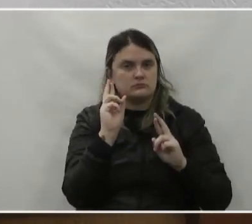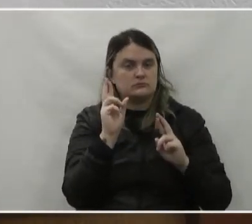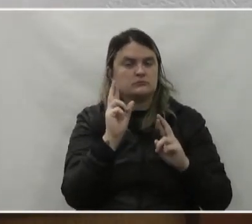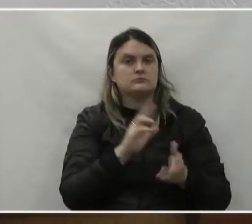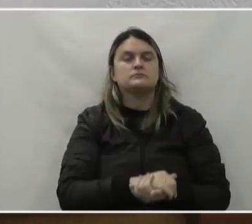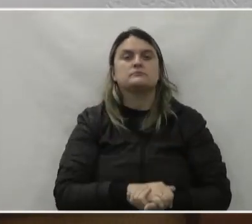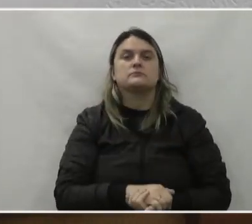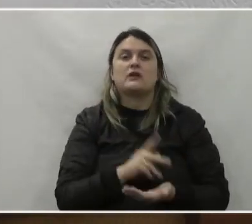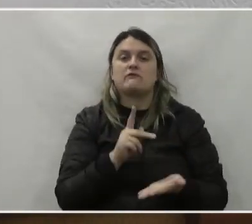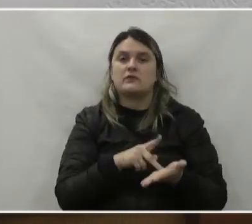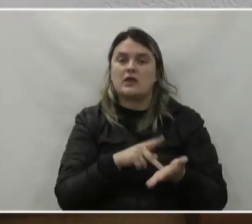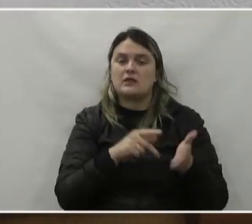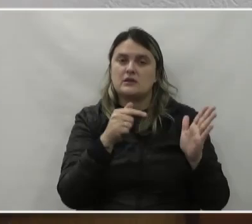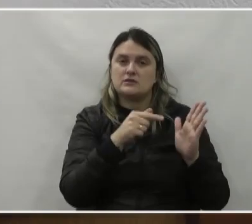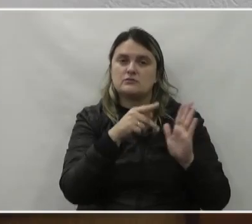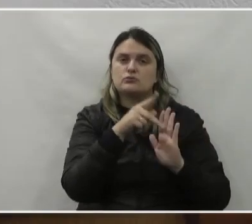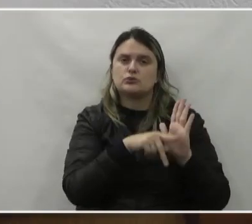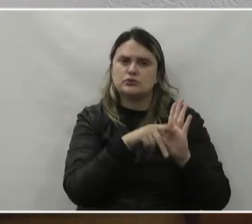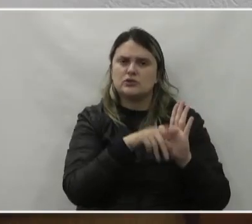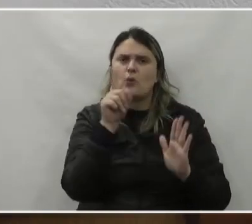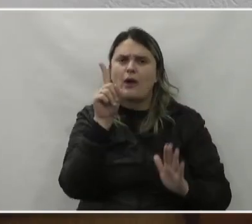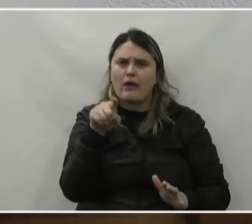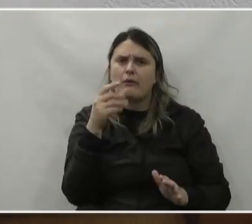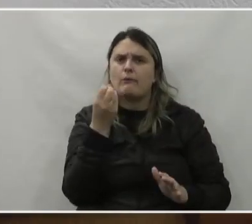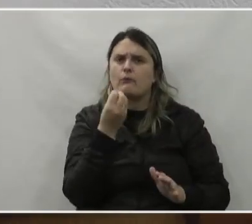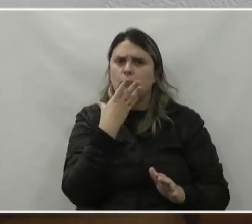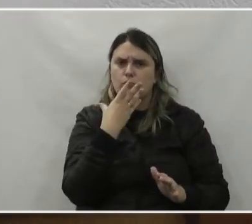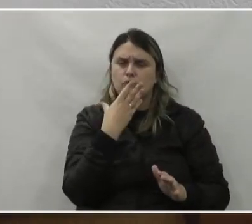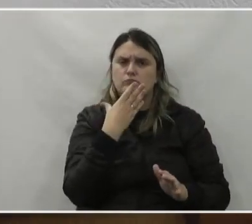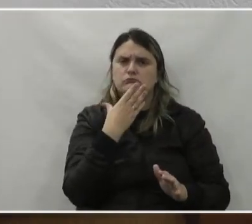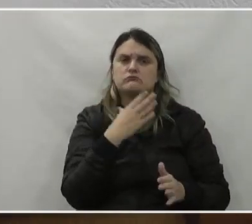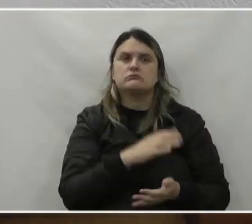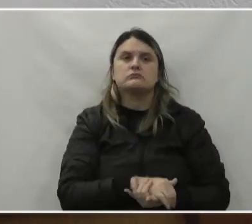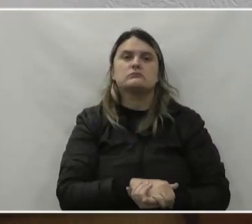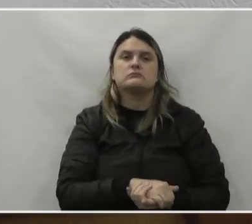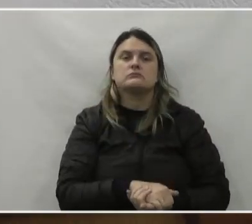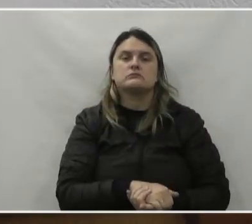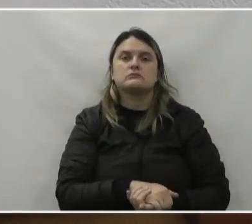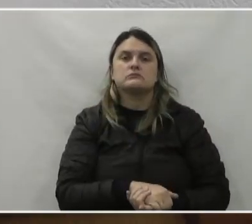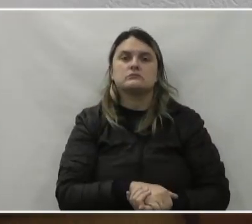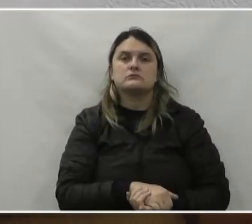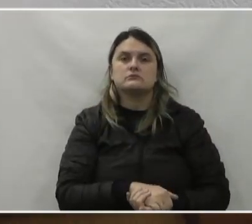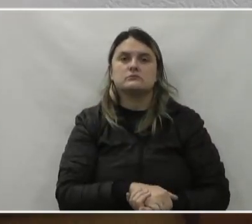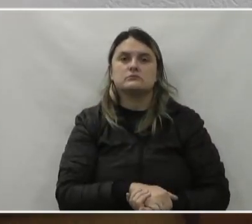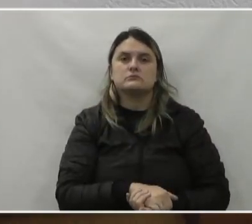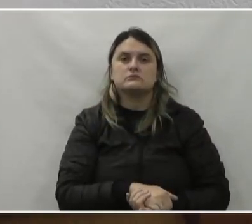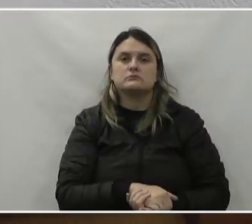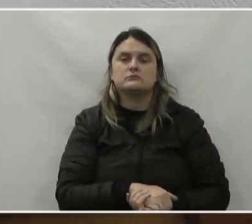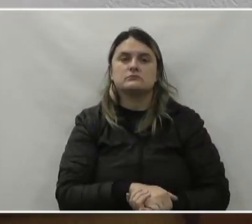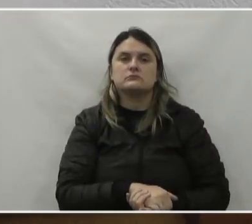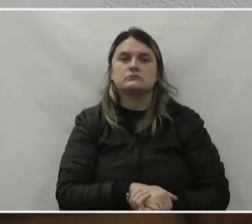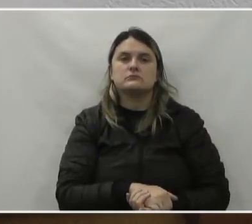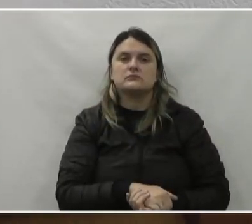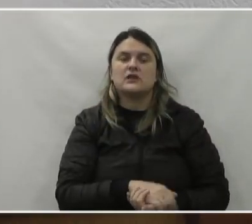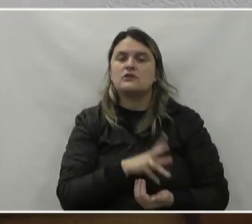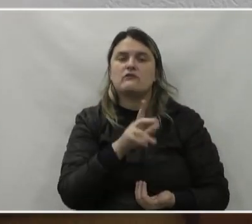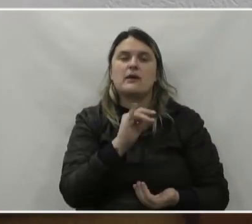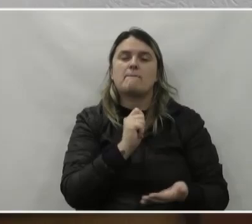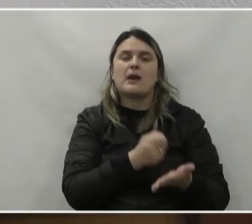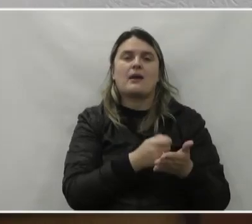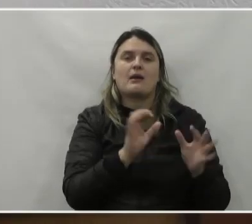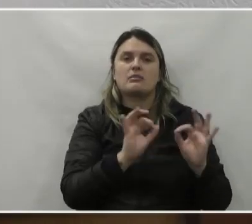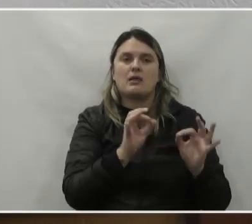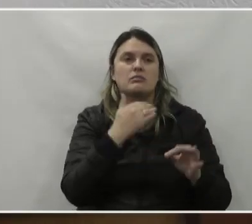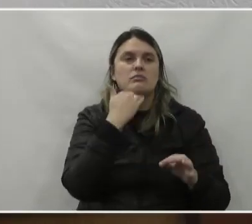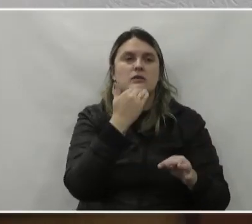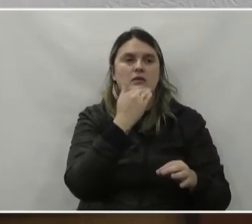E realmente o projeto é muito bacana, muito bom para a população e sem onerar a você,